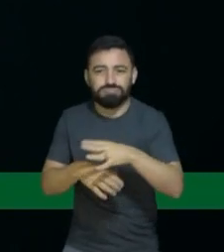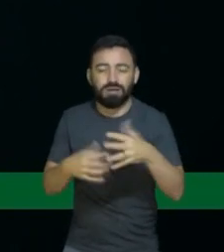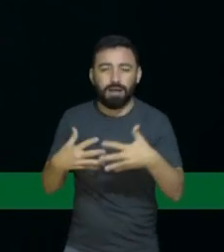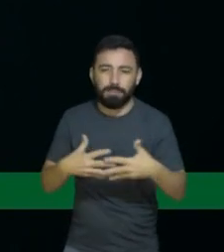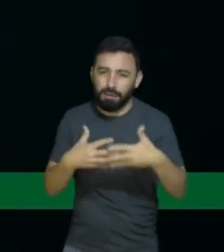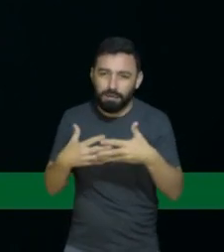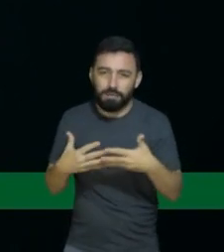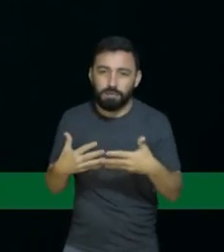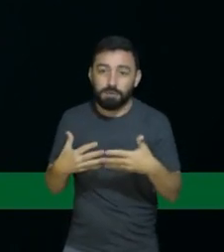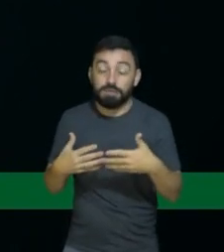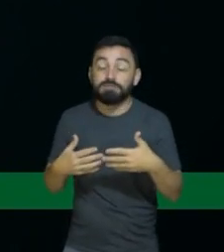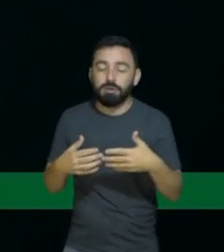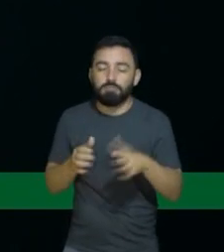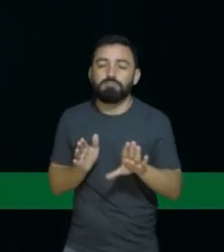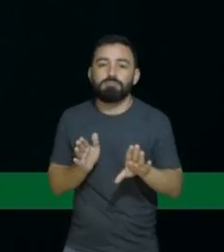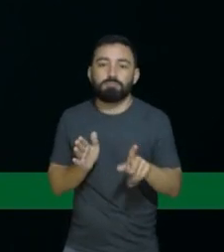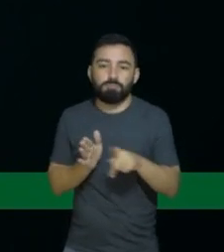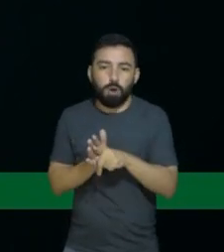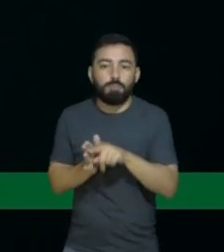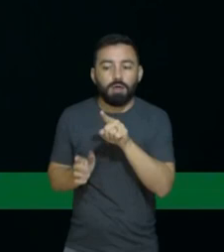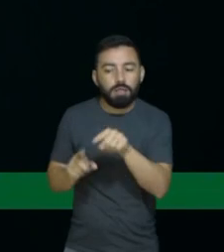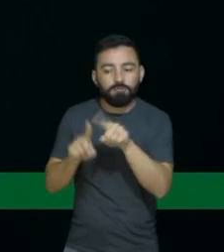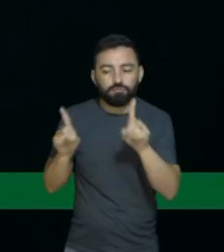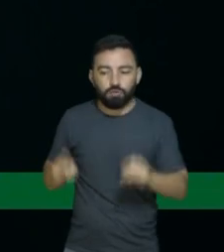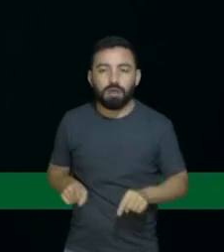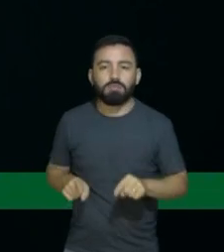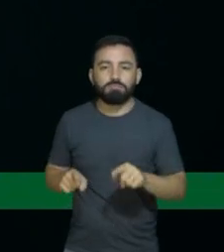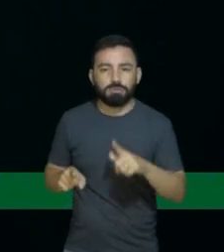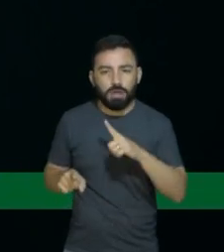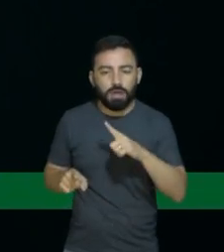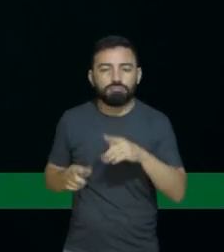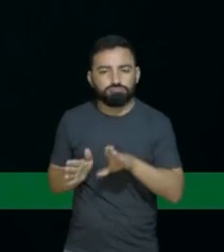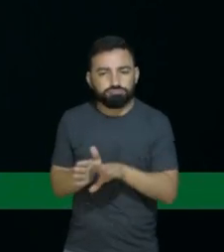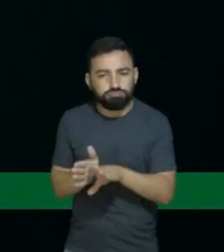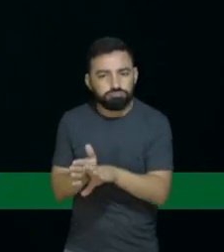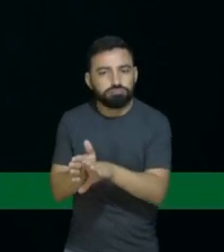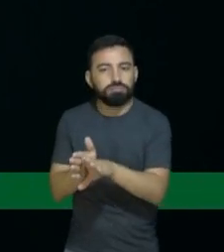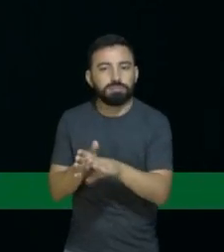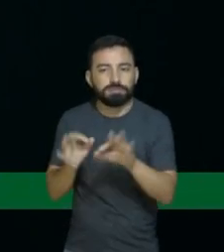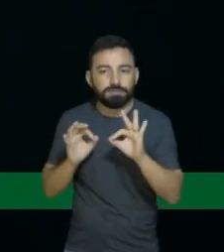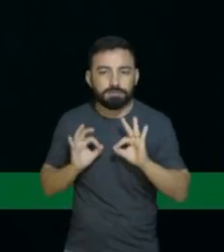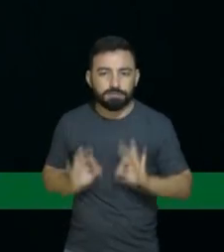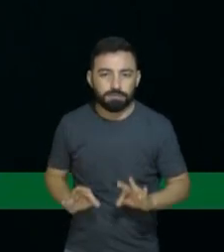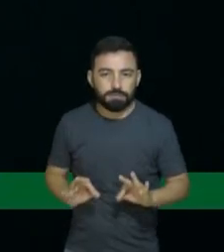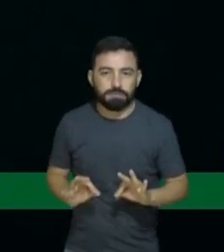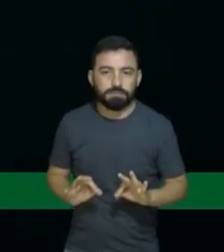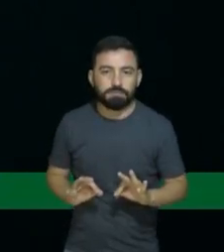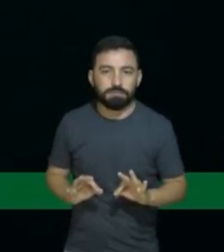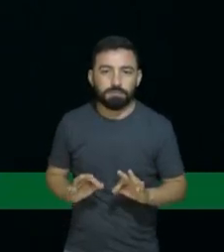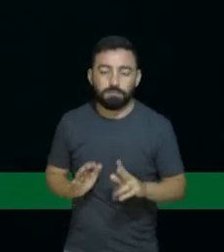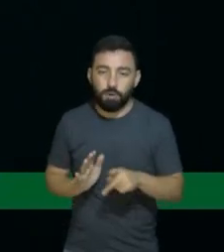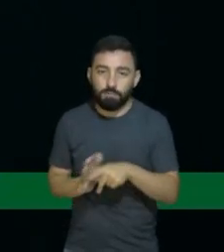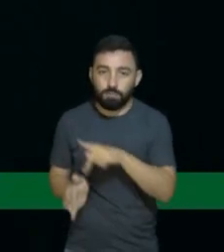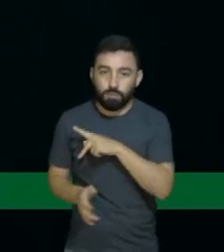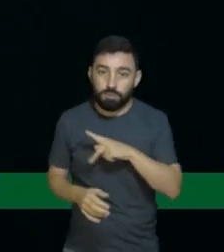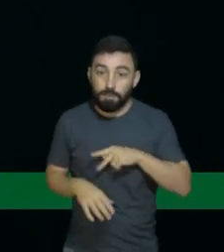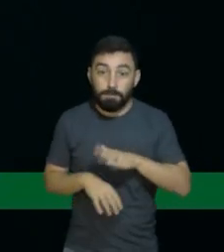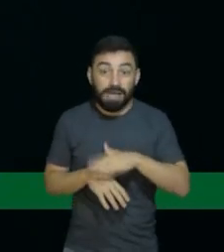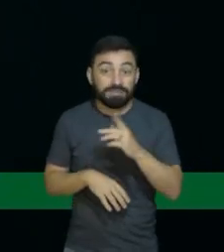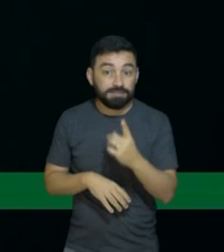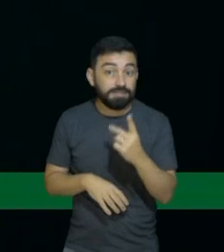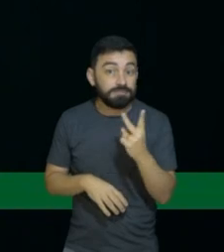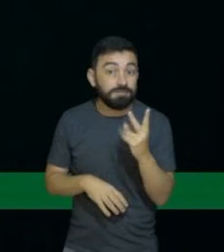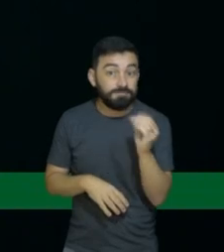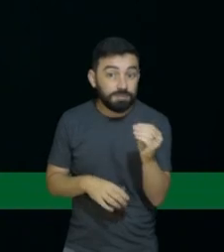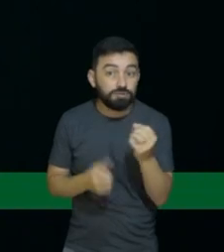comerciante o funcionário do comerciante e a gente conseguiu aí eh deixar no estacionamento público para mais de 120 carros